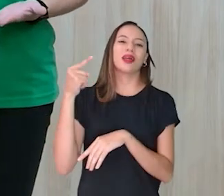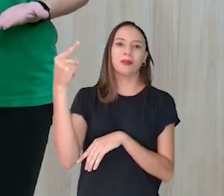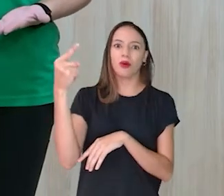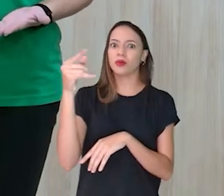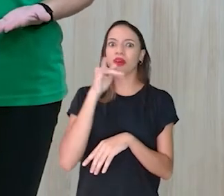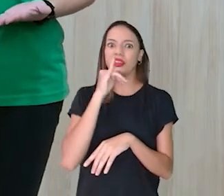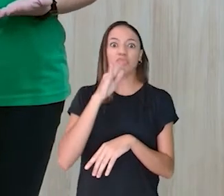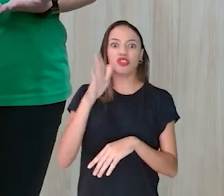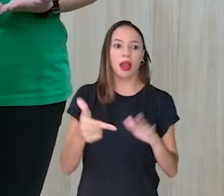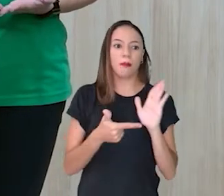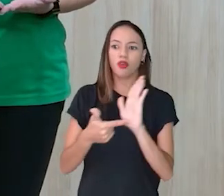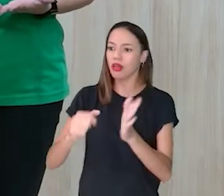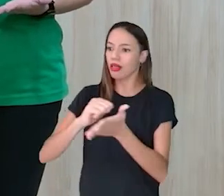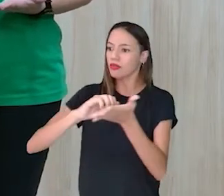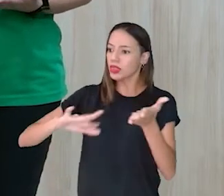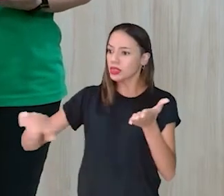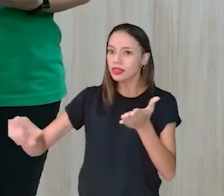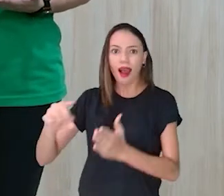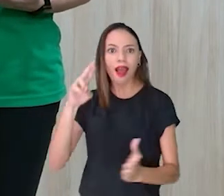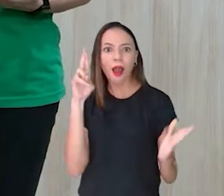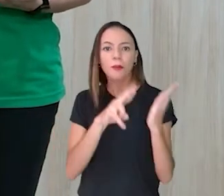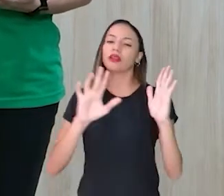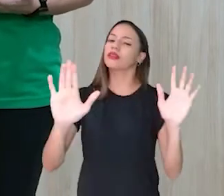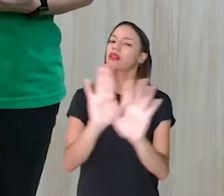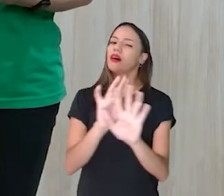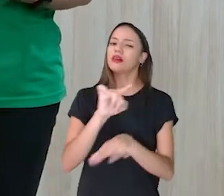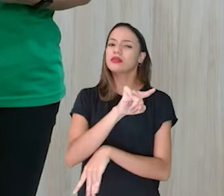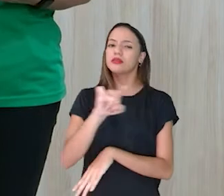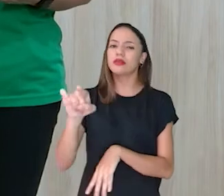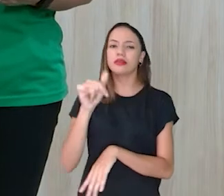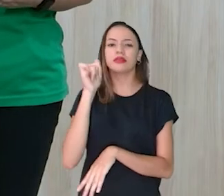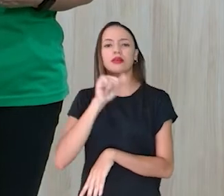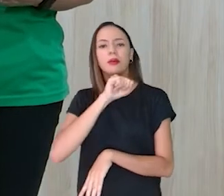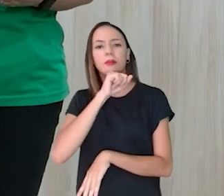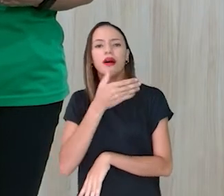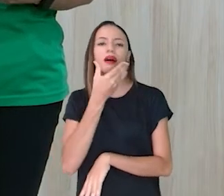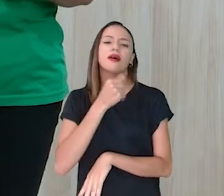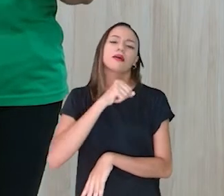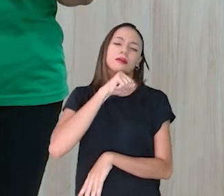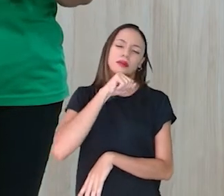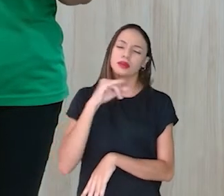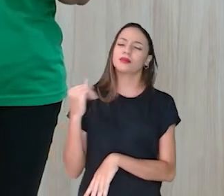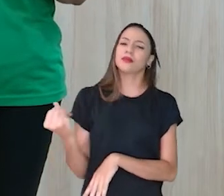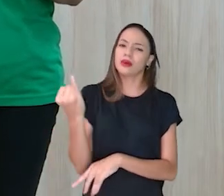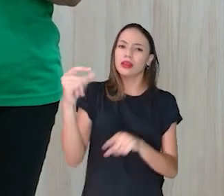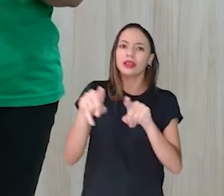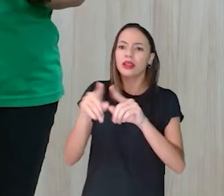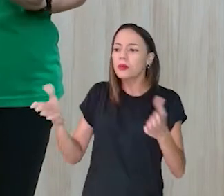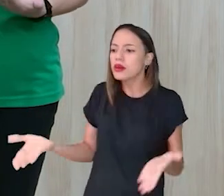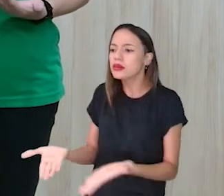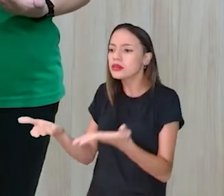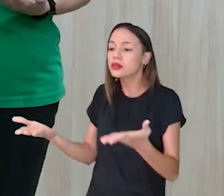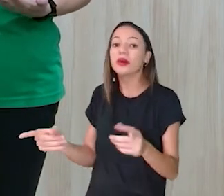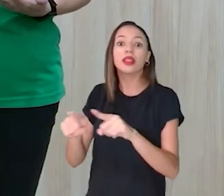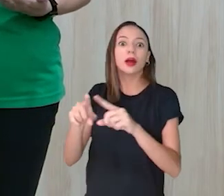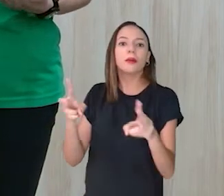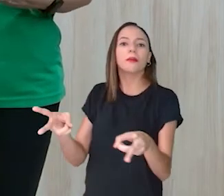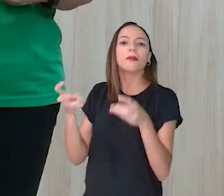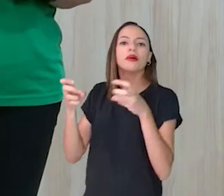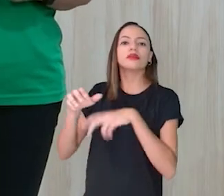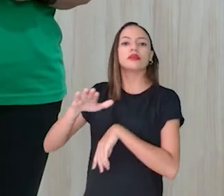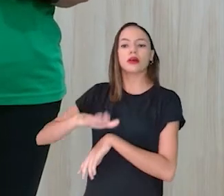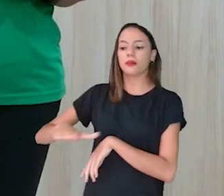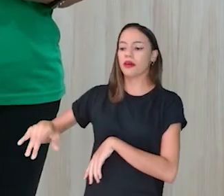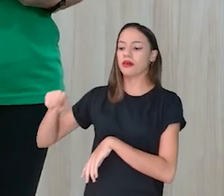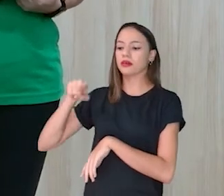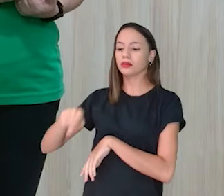uma atividade a ser feita. Você, pai e mãe, é importante também fazer isso e conseguir identificar no seu filho